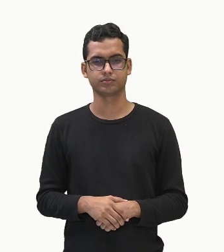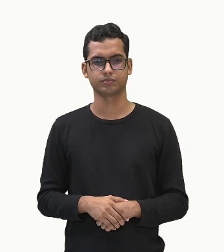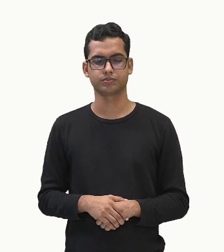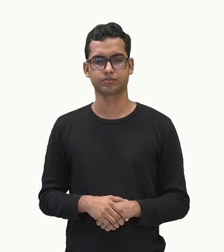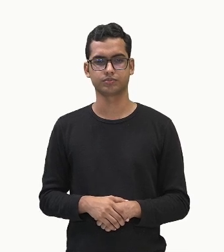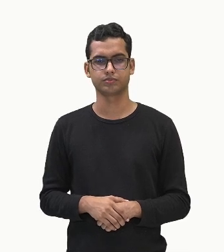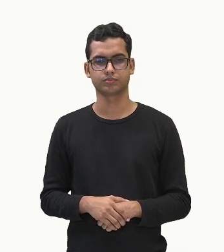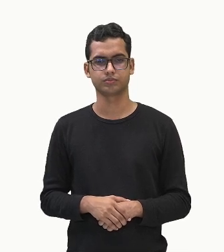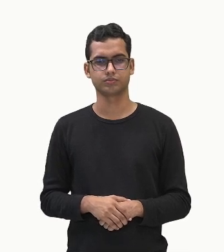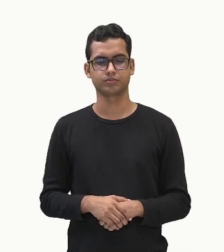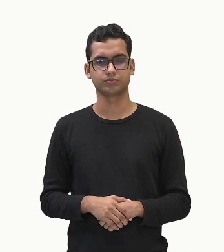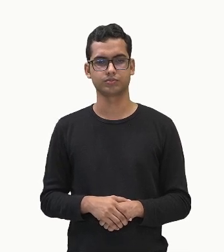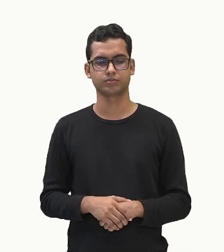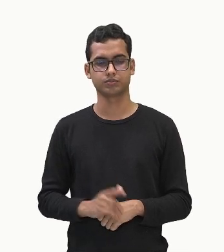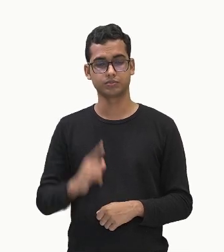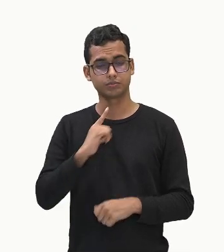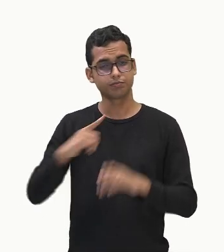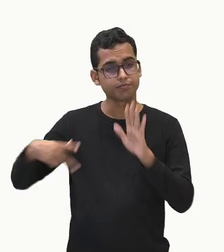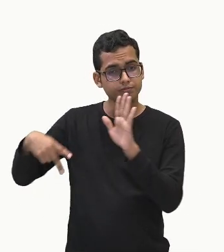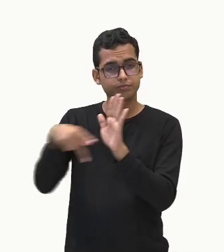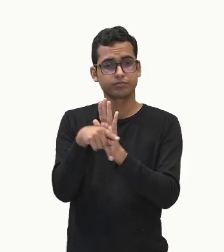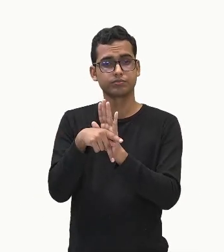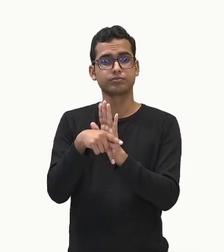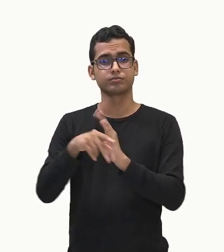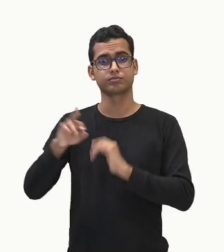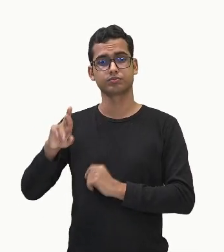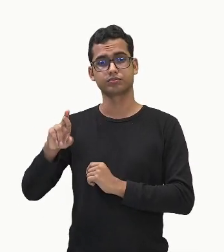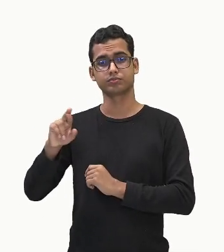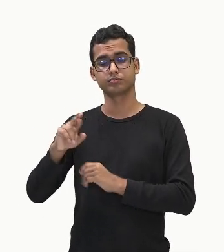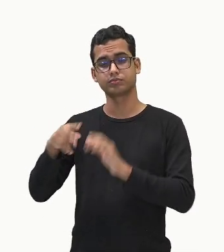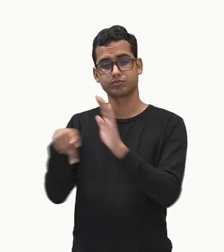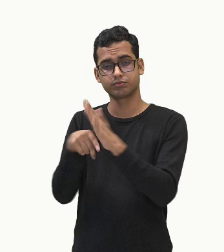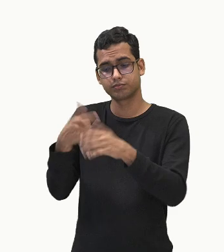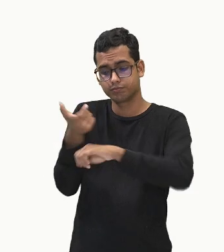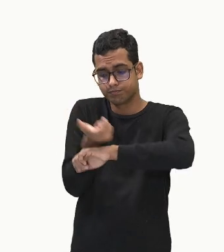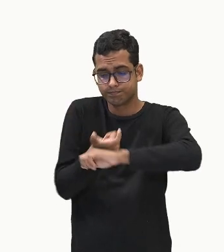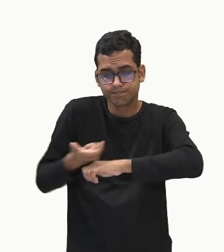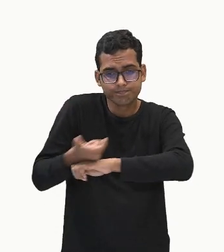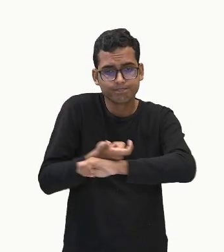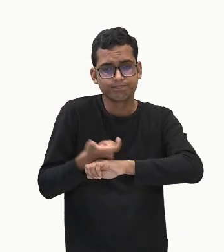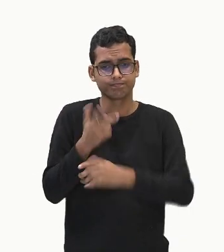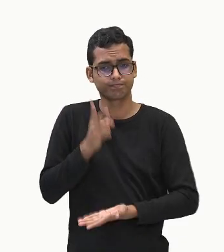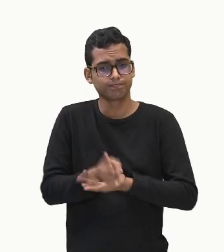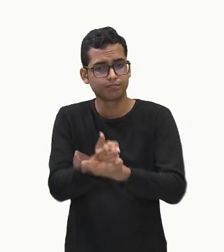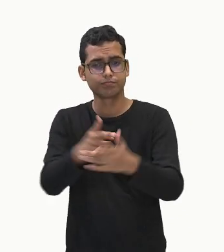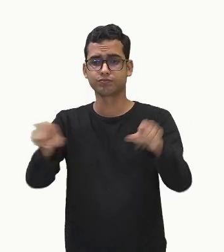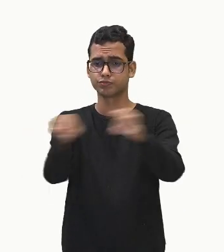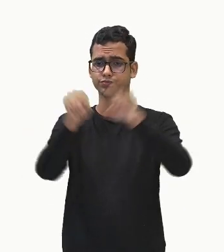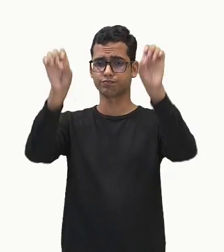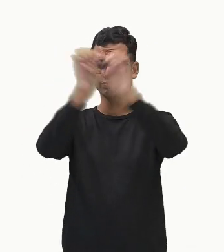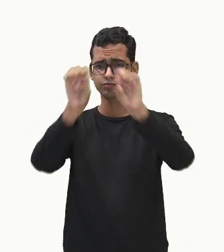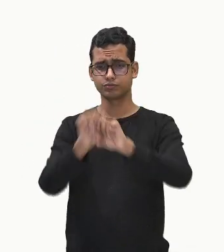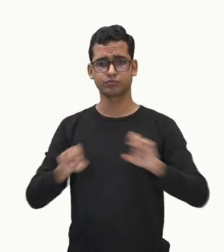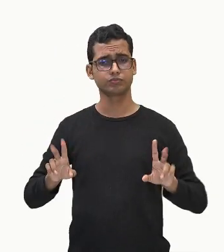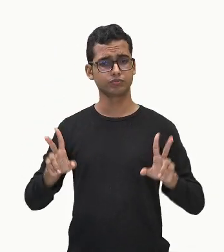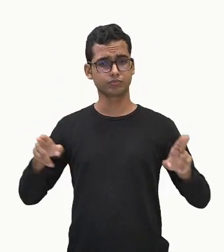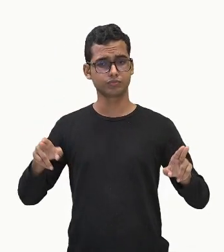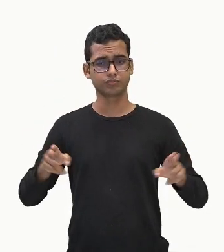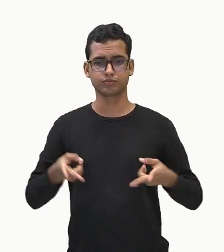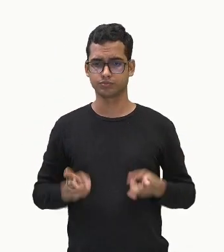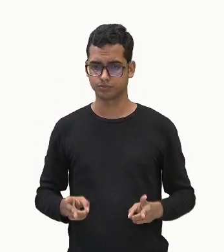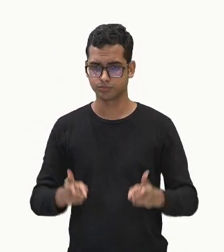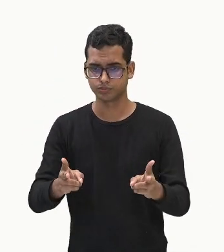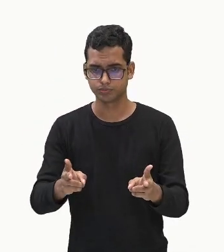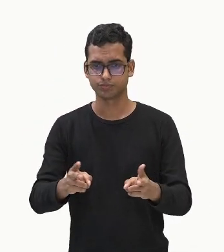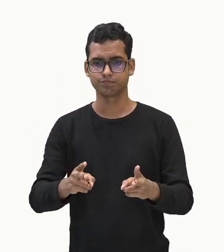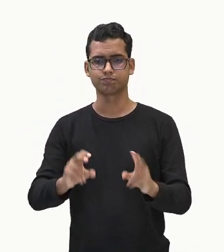sua raiz, ou seja, mantém o seu radical e possui uma mesma estrutura. Guardem essa